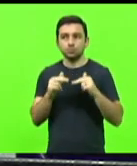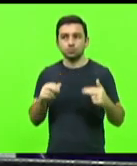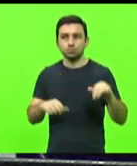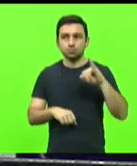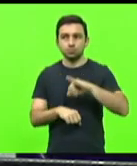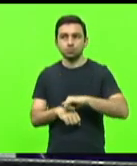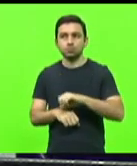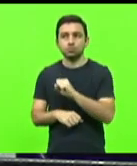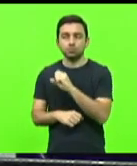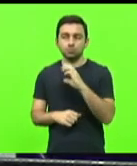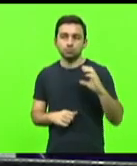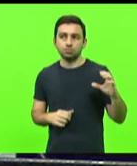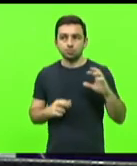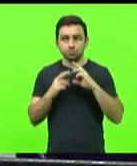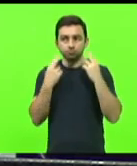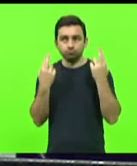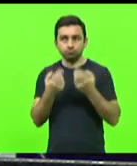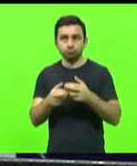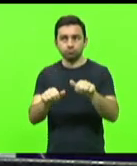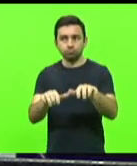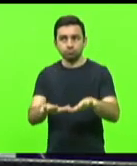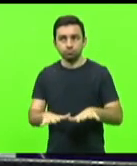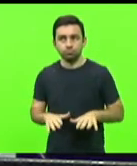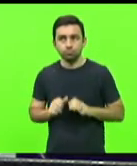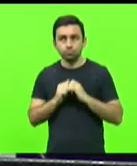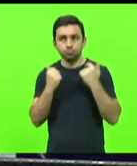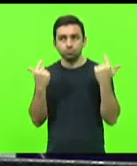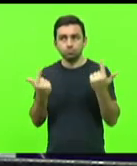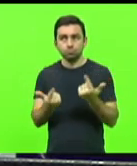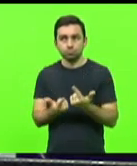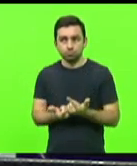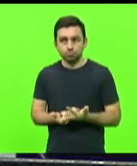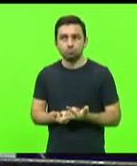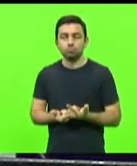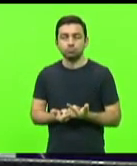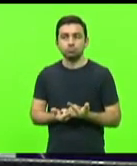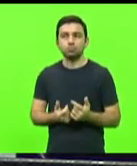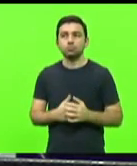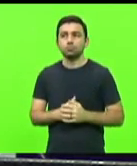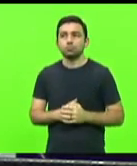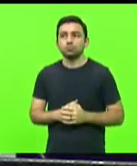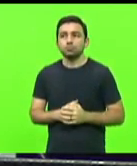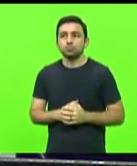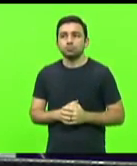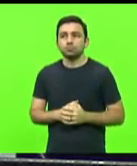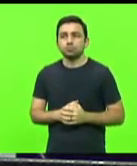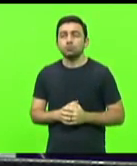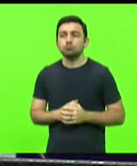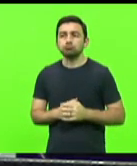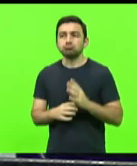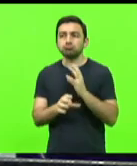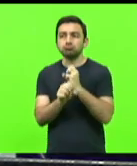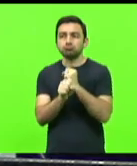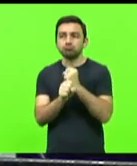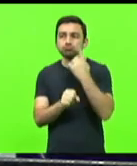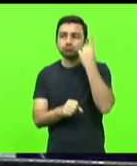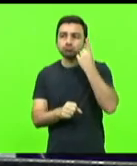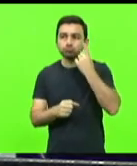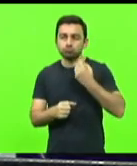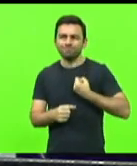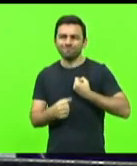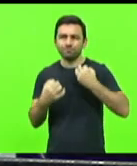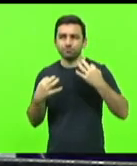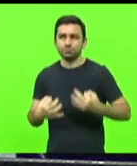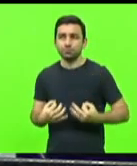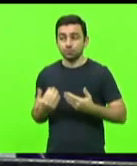Estado de Santa Catarina, reuniu-se a Assembleia Legislativa em sessão ordinária. Havendo quórum regimental, o